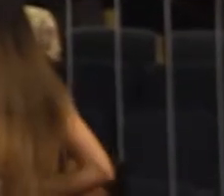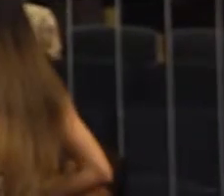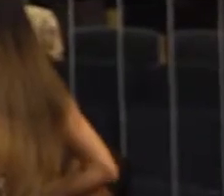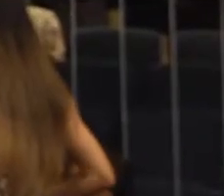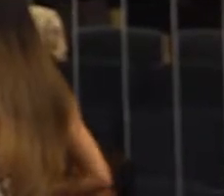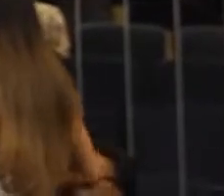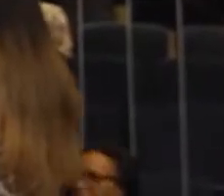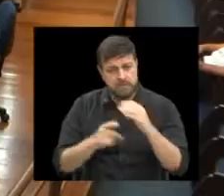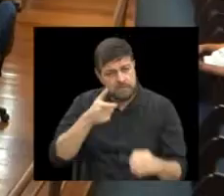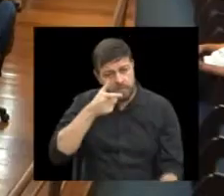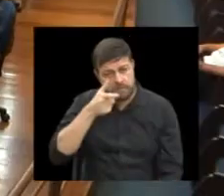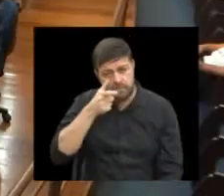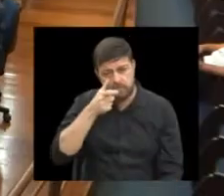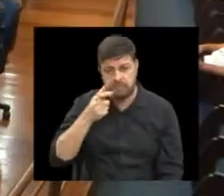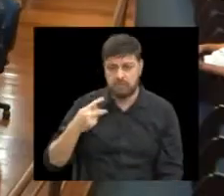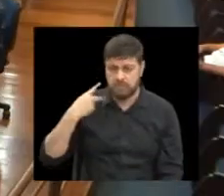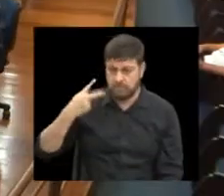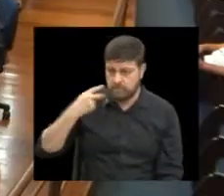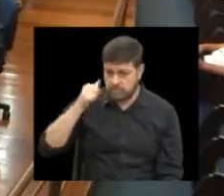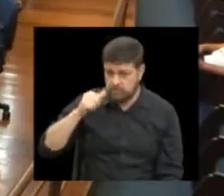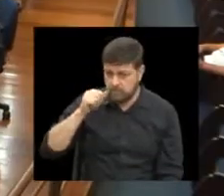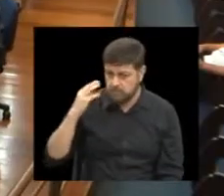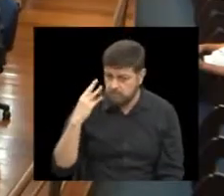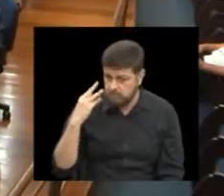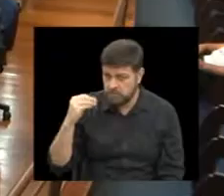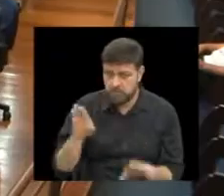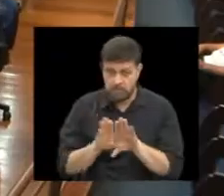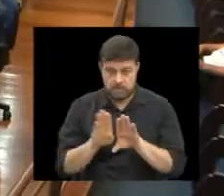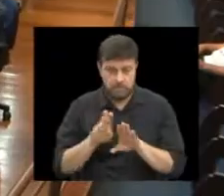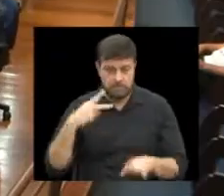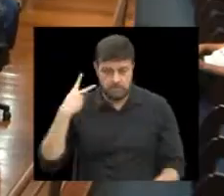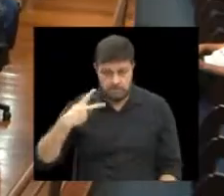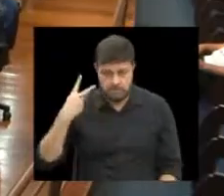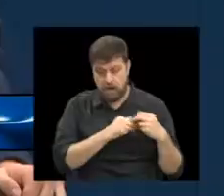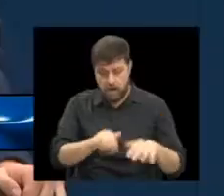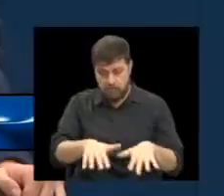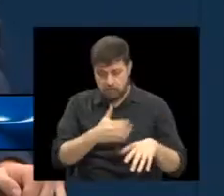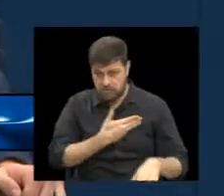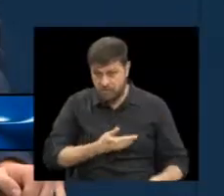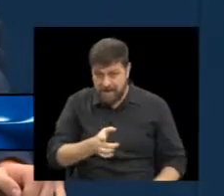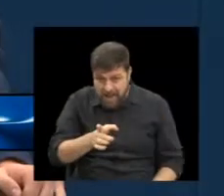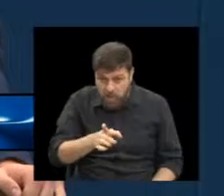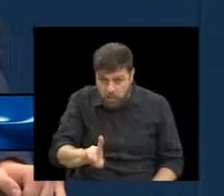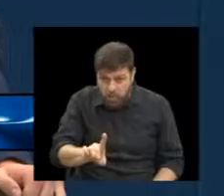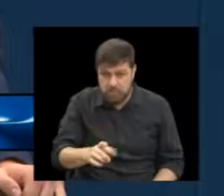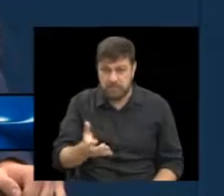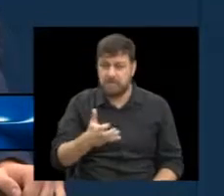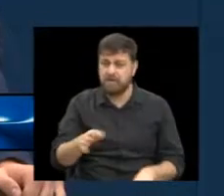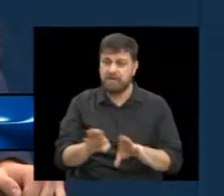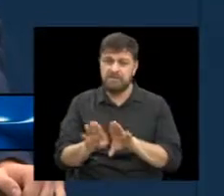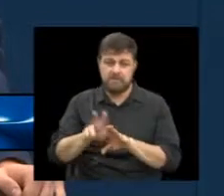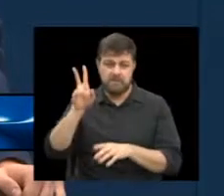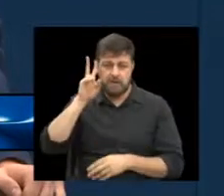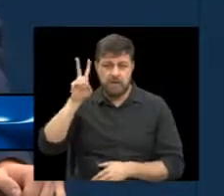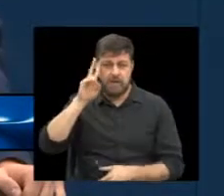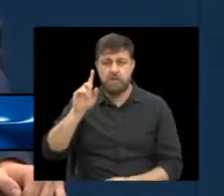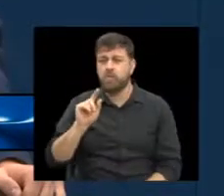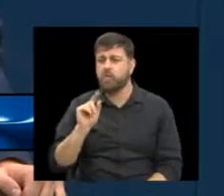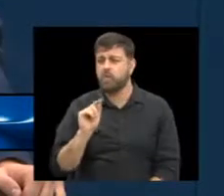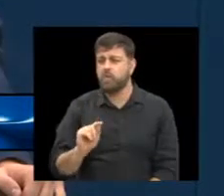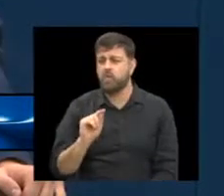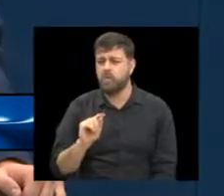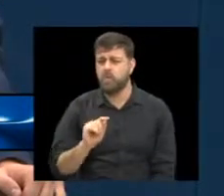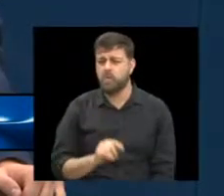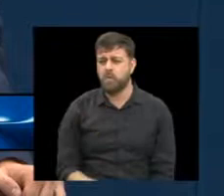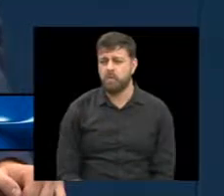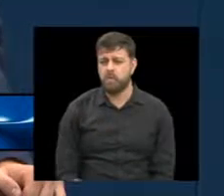uma segunda votação, momento em que será discutido o mérito do projeto. Quero ressaltar também a